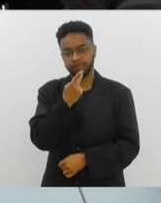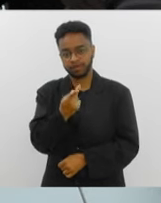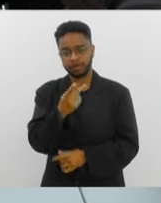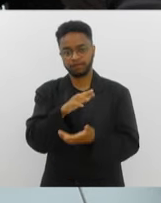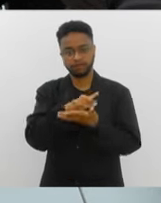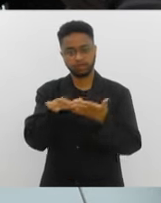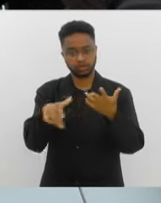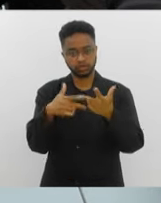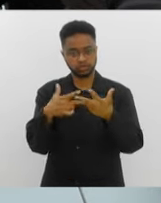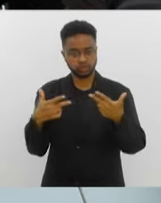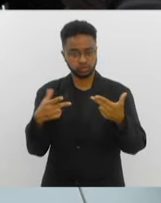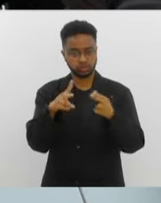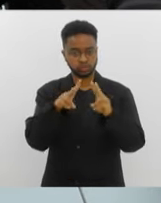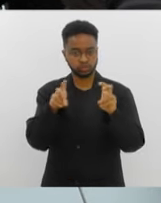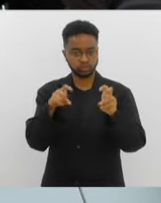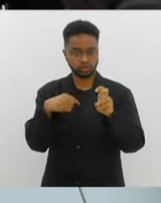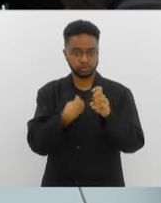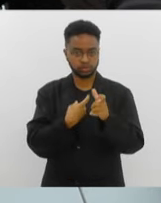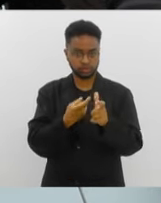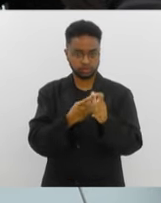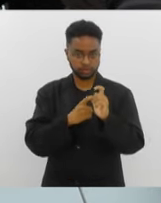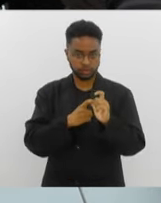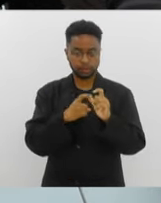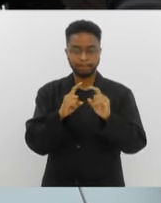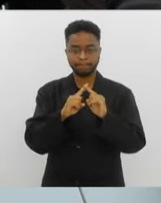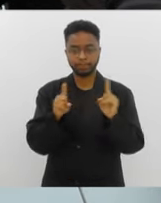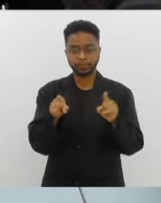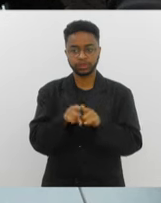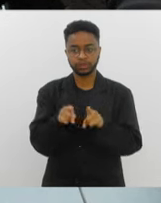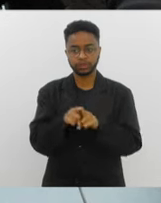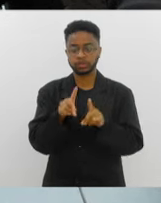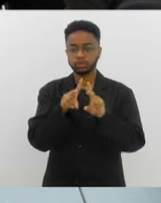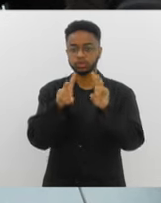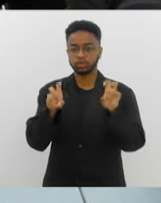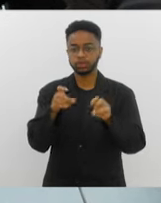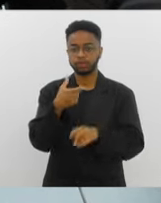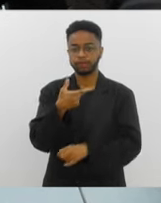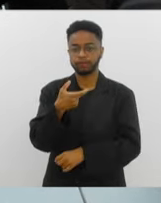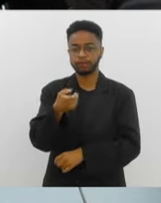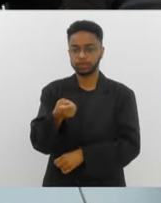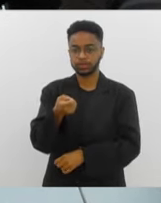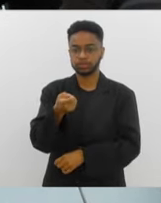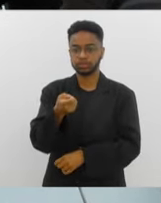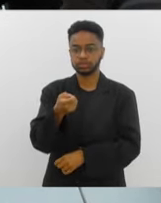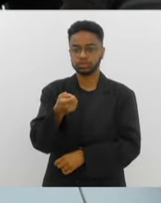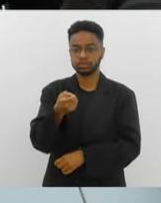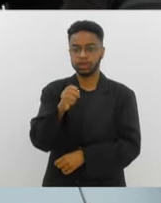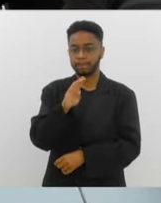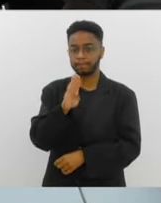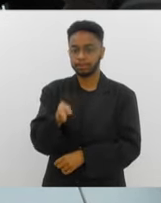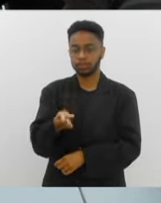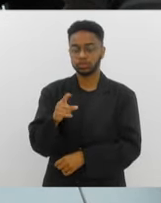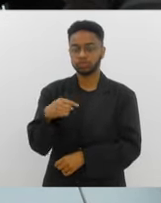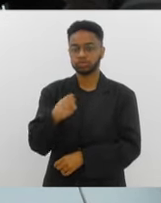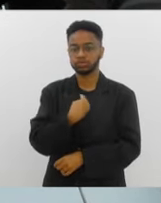sobre a questão da nossa dívida, mas também sobre os 20 bilhões que nós estamos dando de